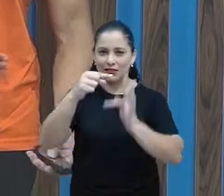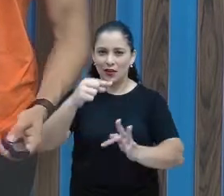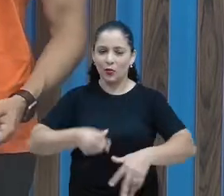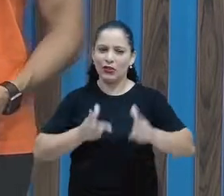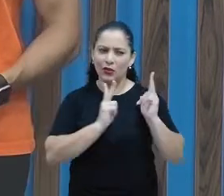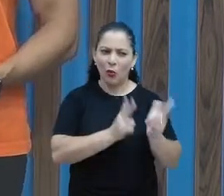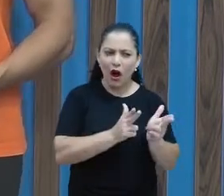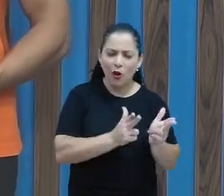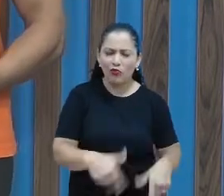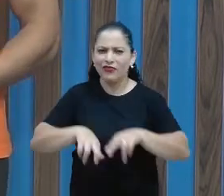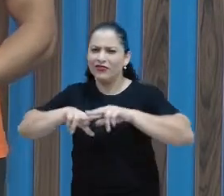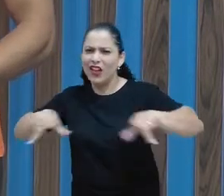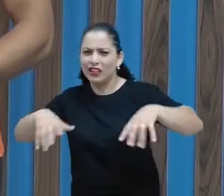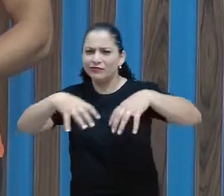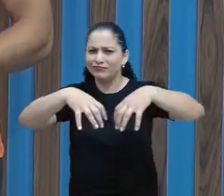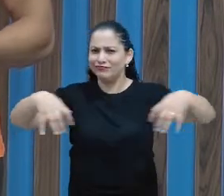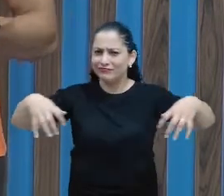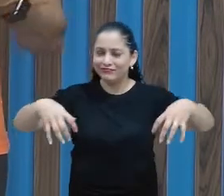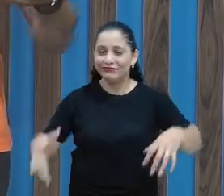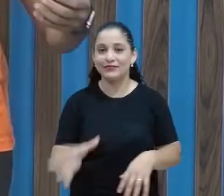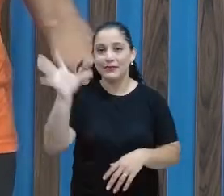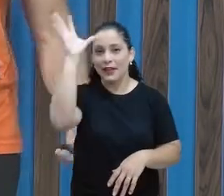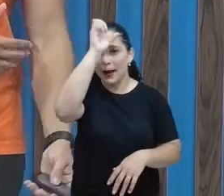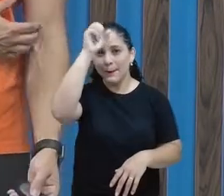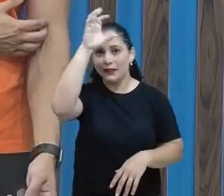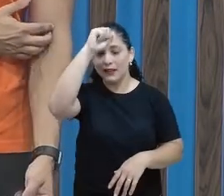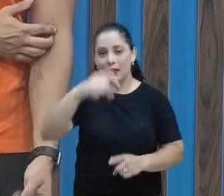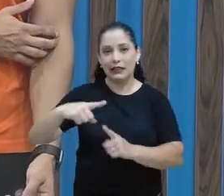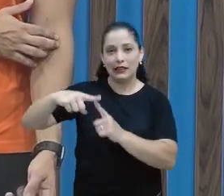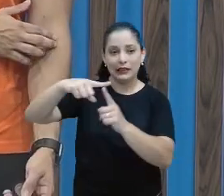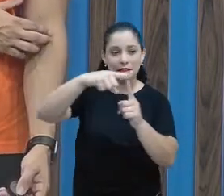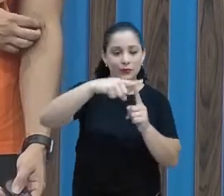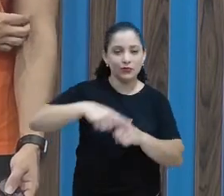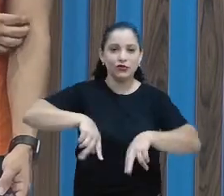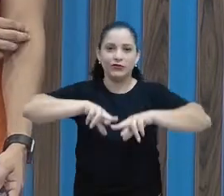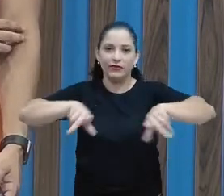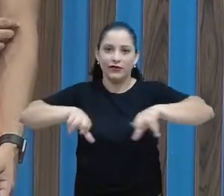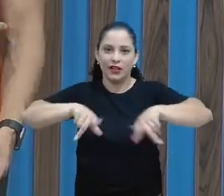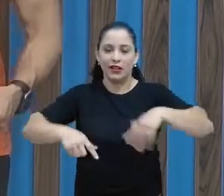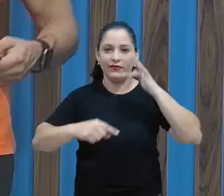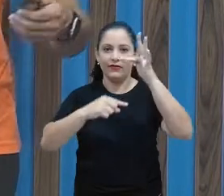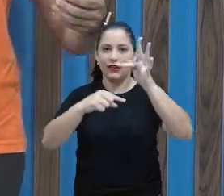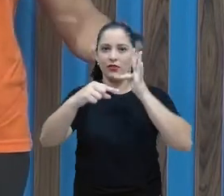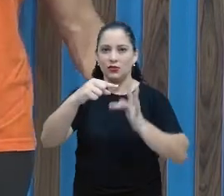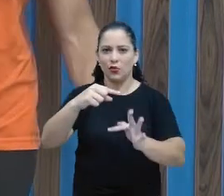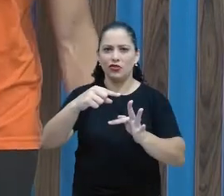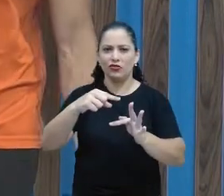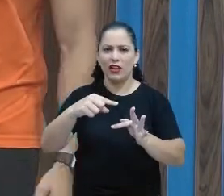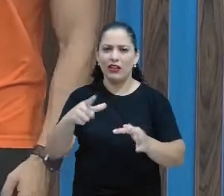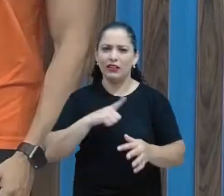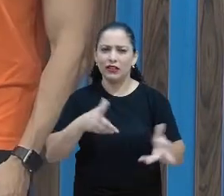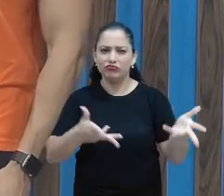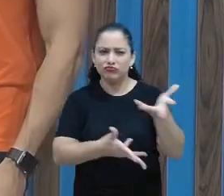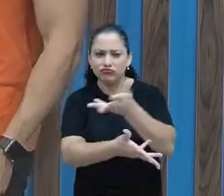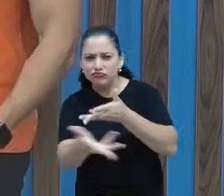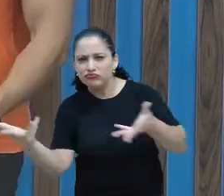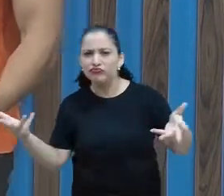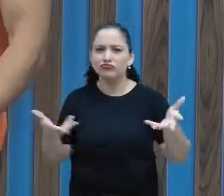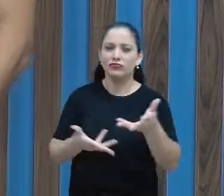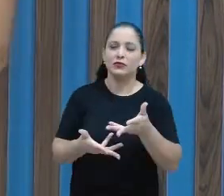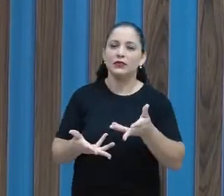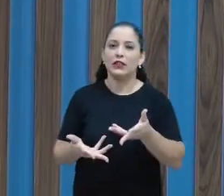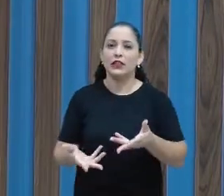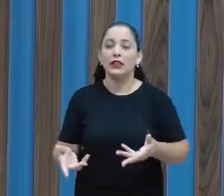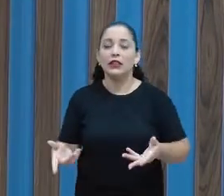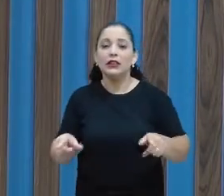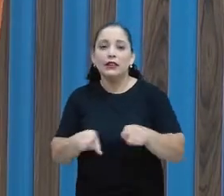iguais, frações diferentes, vão aprender nomenclaturas diferentes de frações equivalentes, certo? Vão ver